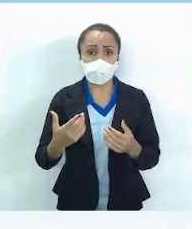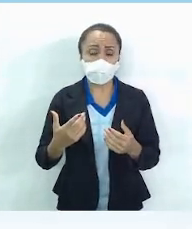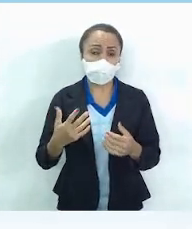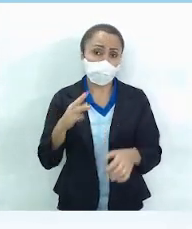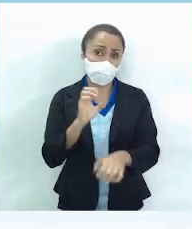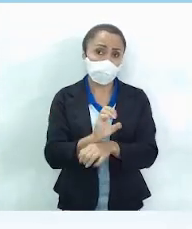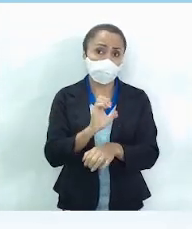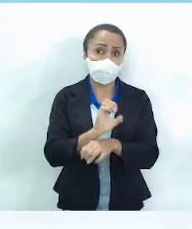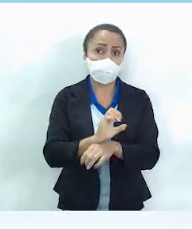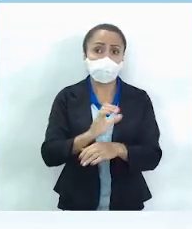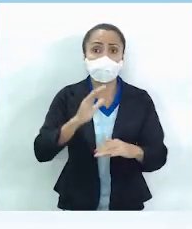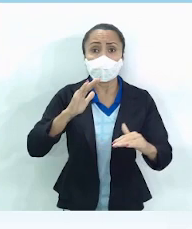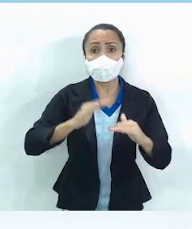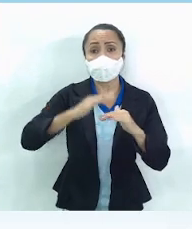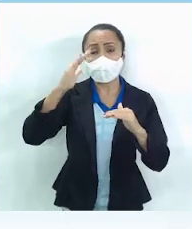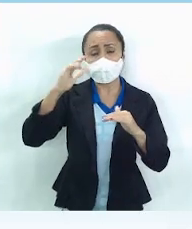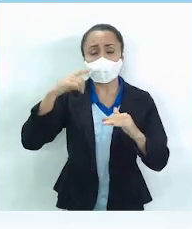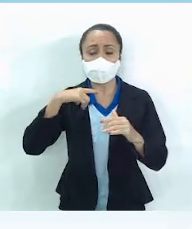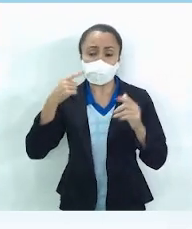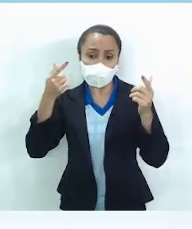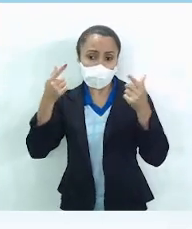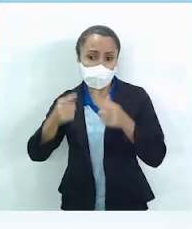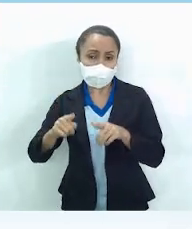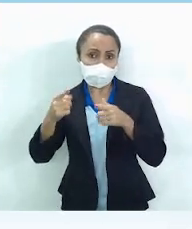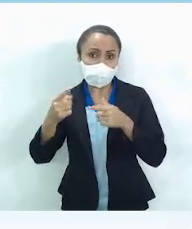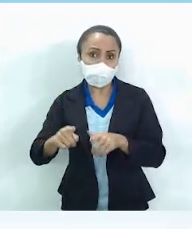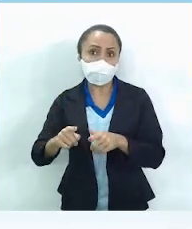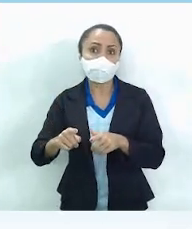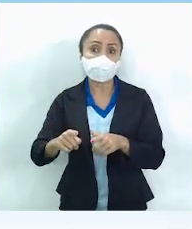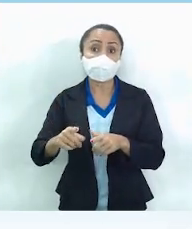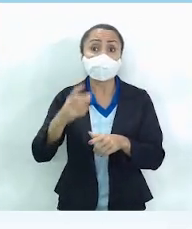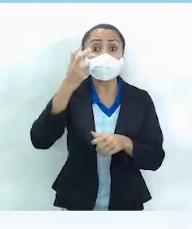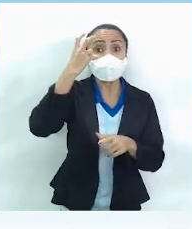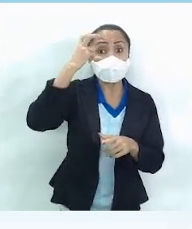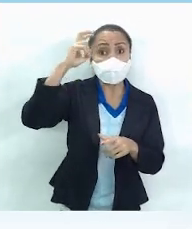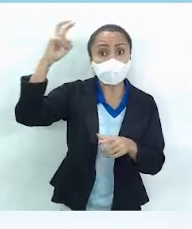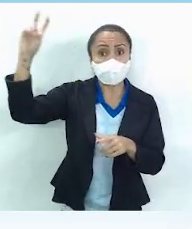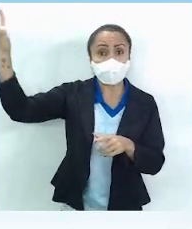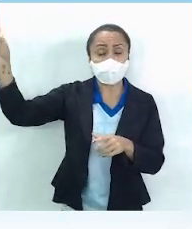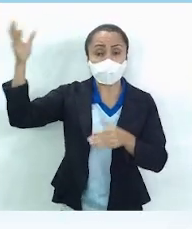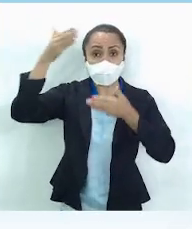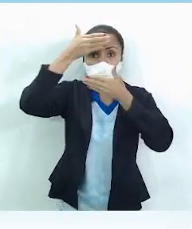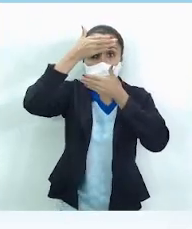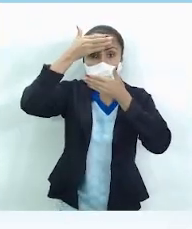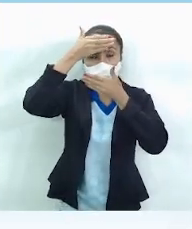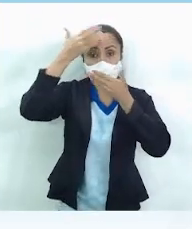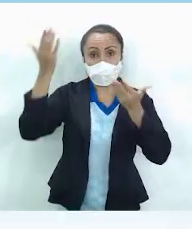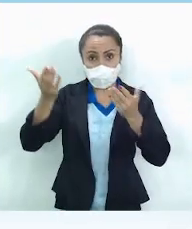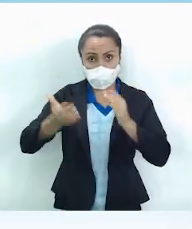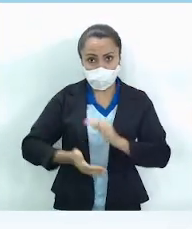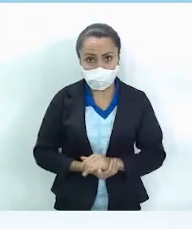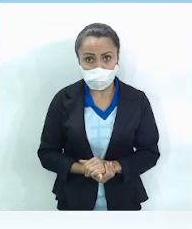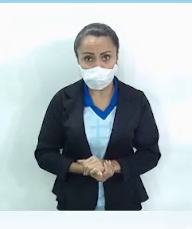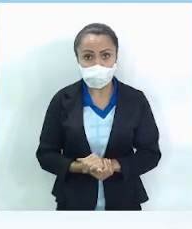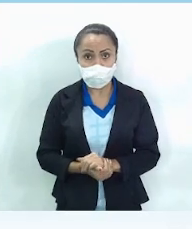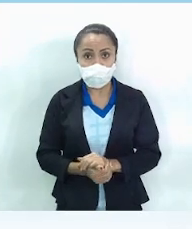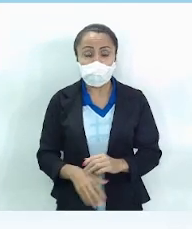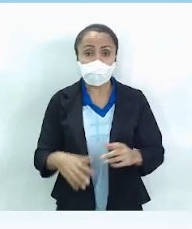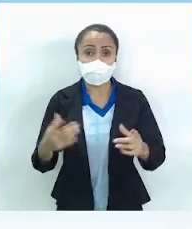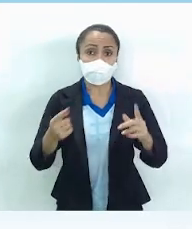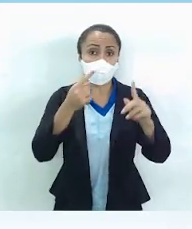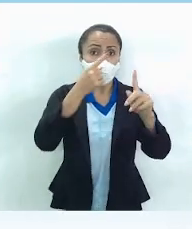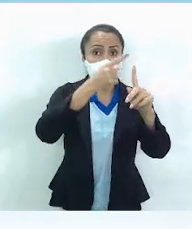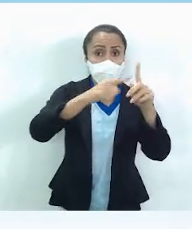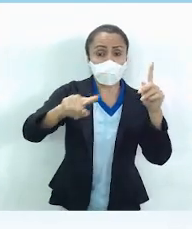vamos dizer assim, ataca as questões da cultura muçulmana, restringindo o uso da burca,